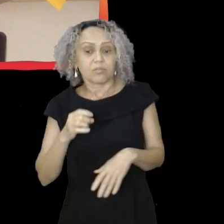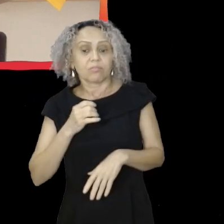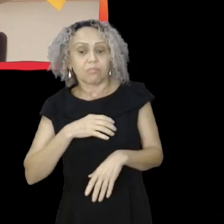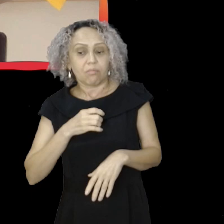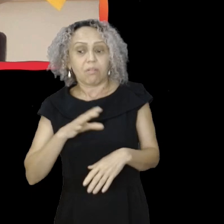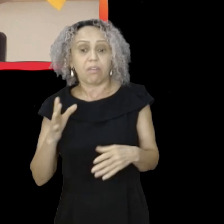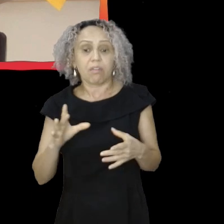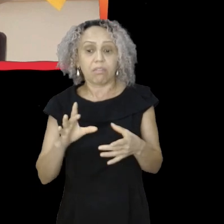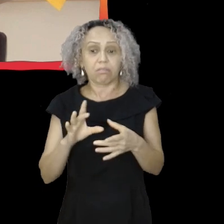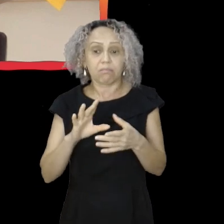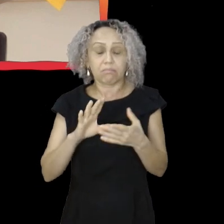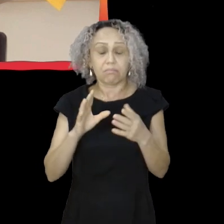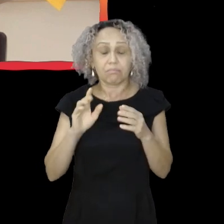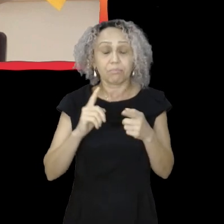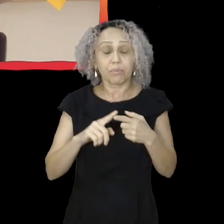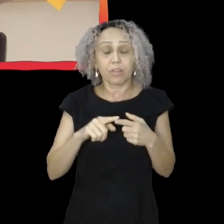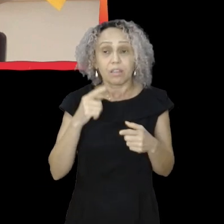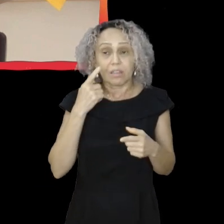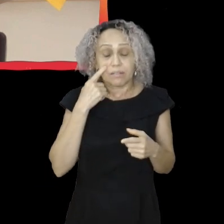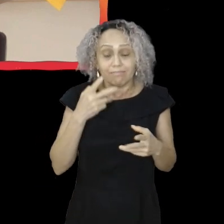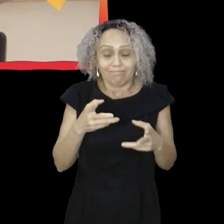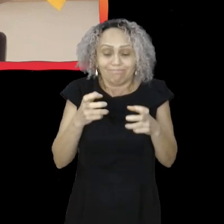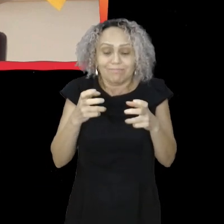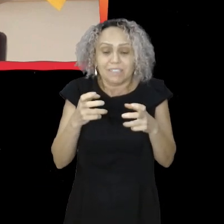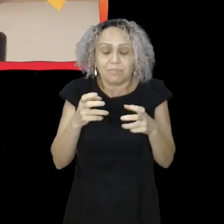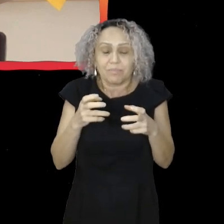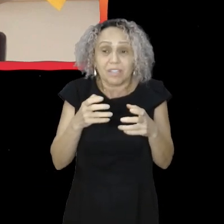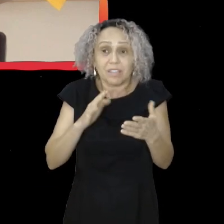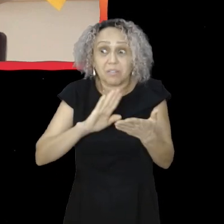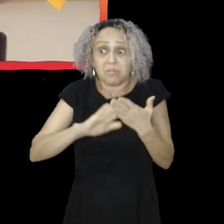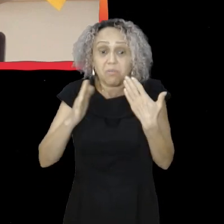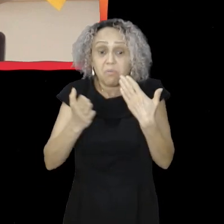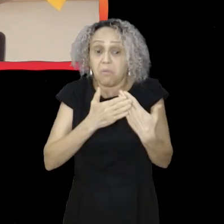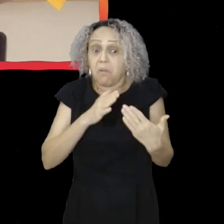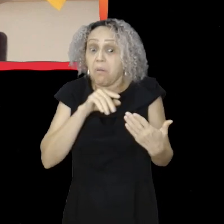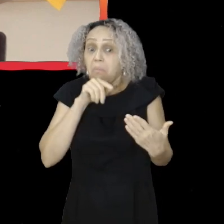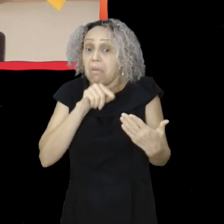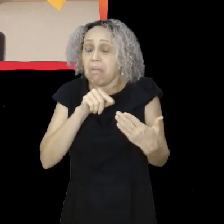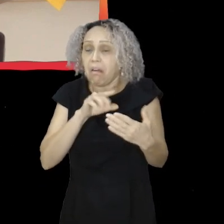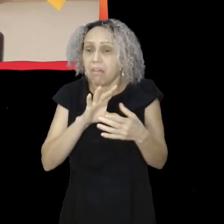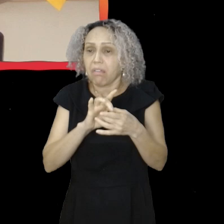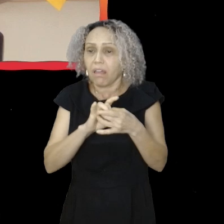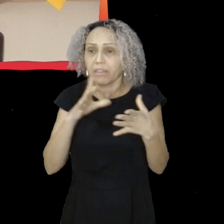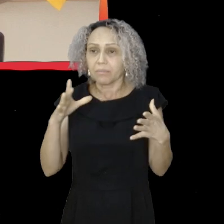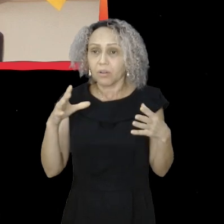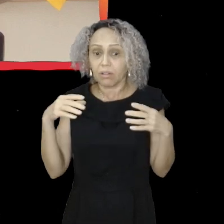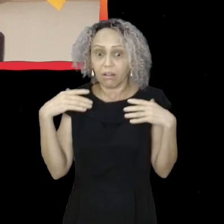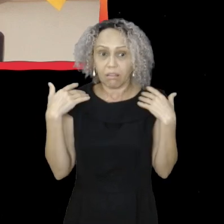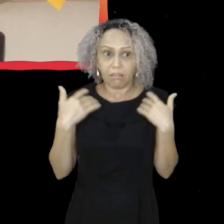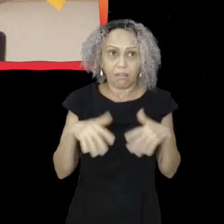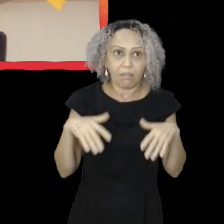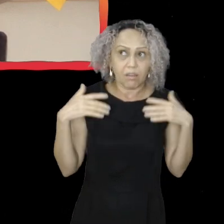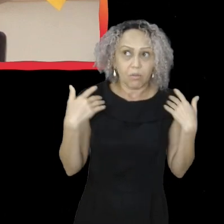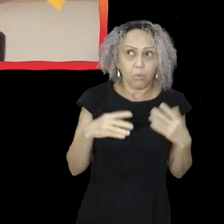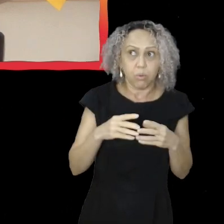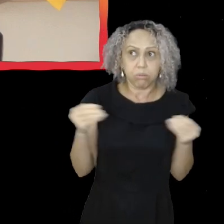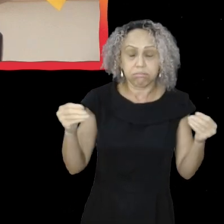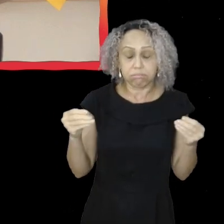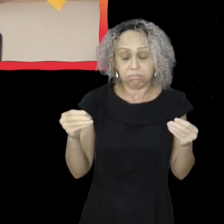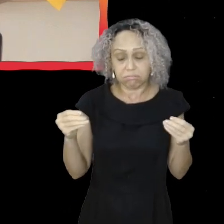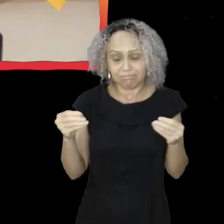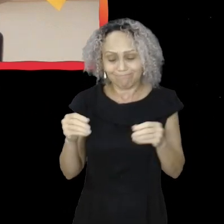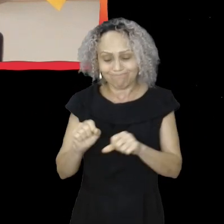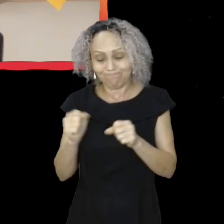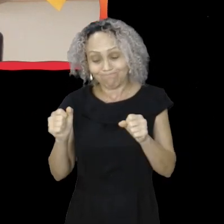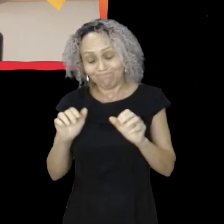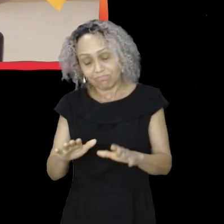diferença e a gente cresceu com essas coisas acontecendo, com essa iminência de o Brasil está melhorando, mas a qualquer momento